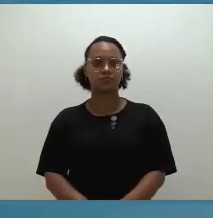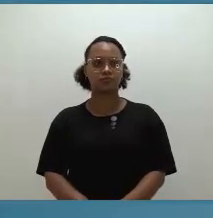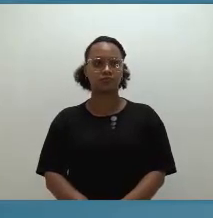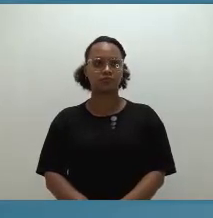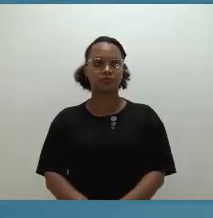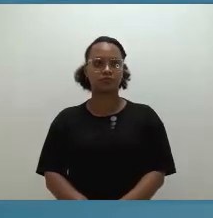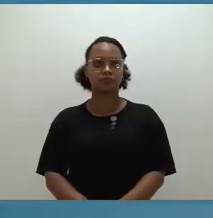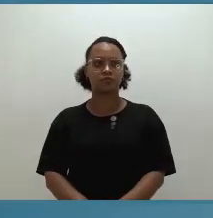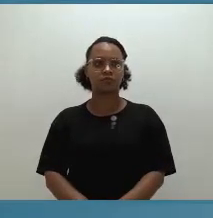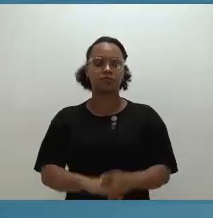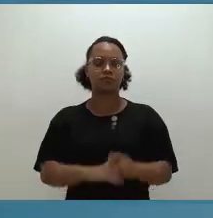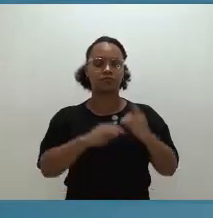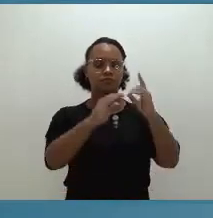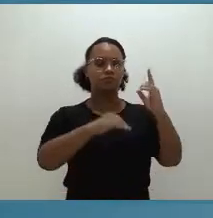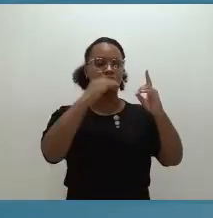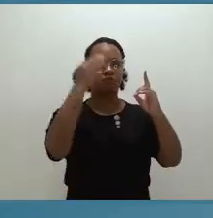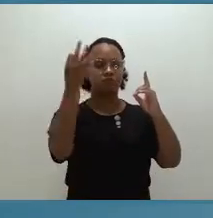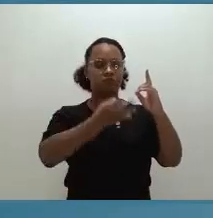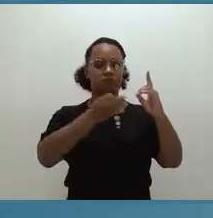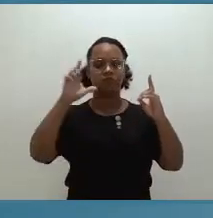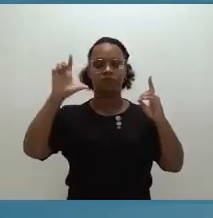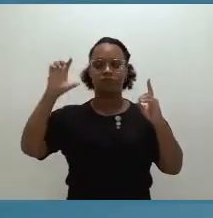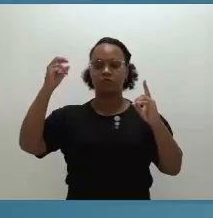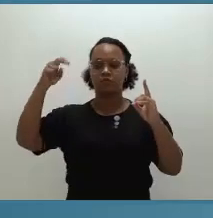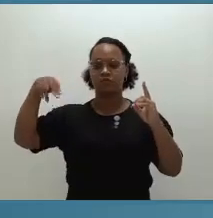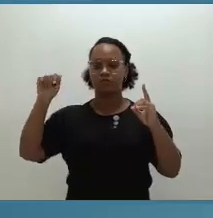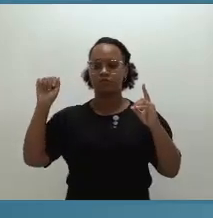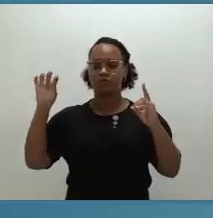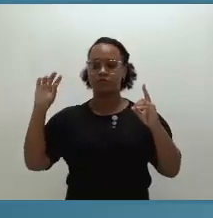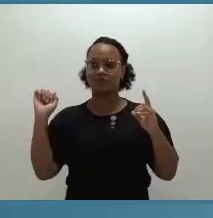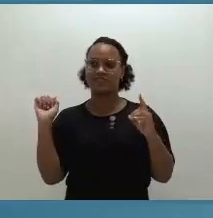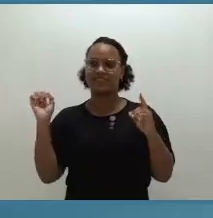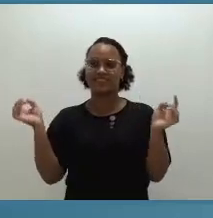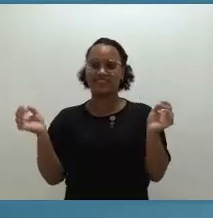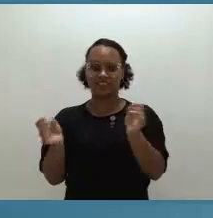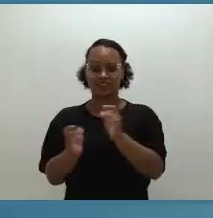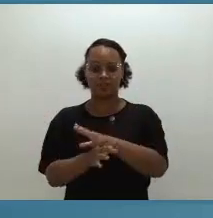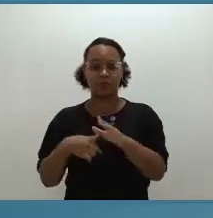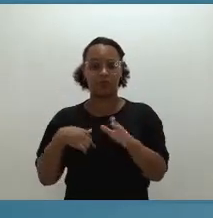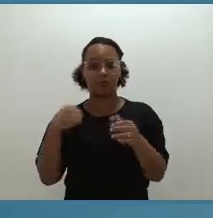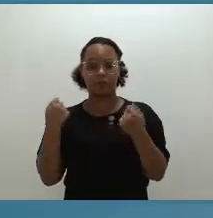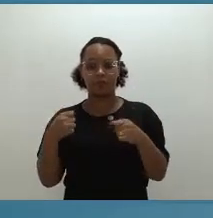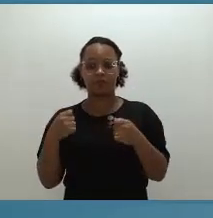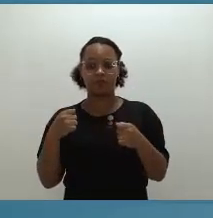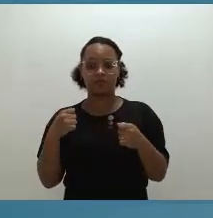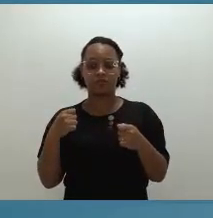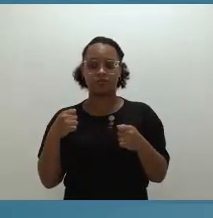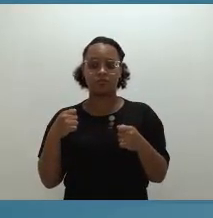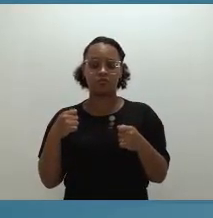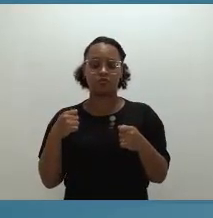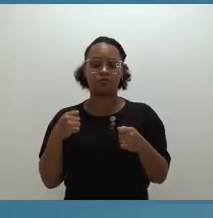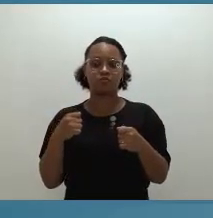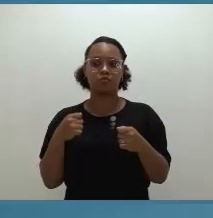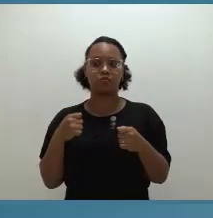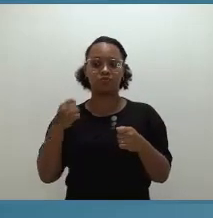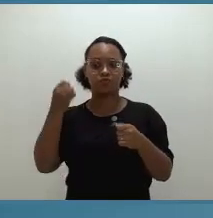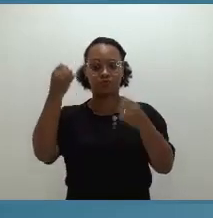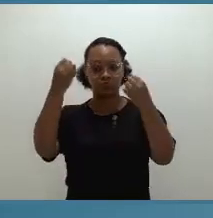Ou não, desembargador Leonardo? Está tendo uma parte da problema de identificação. Eu esqueci de desembargador